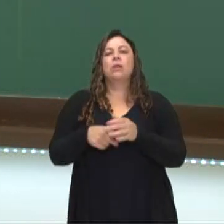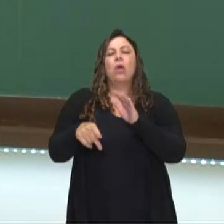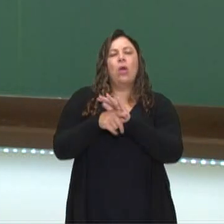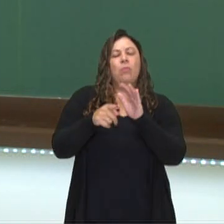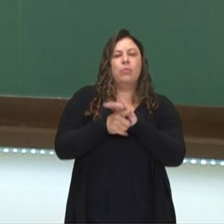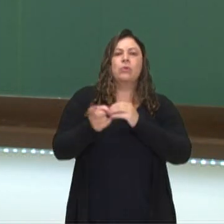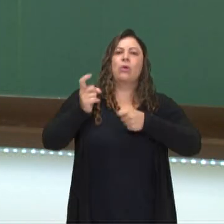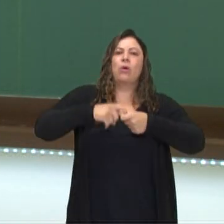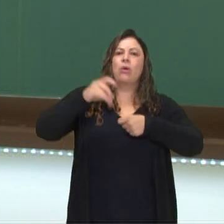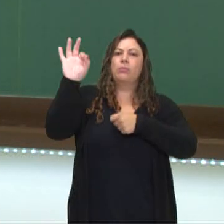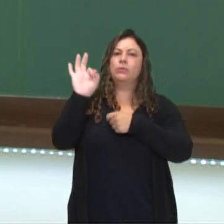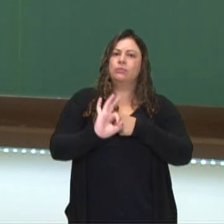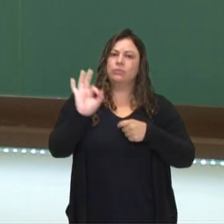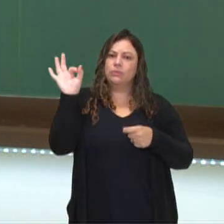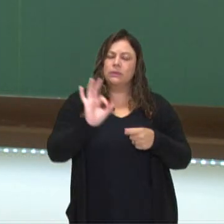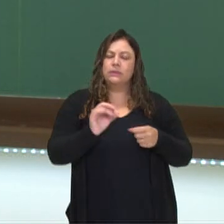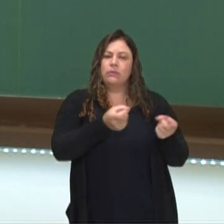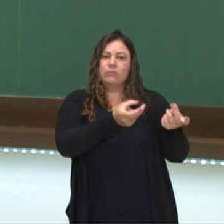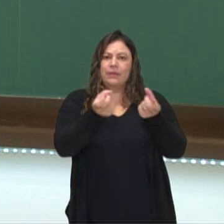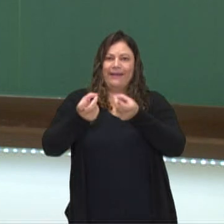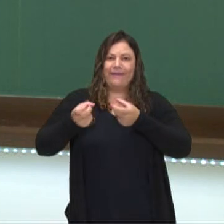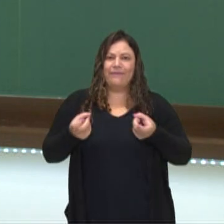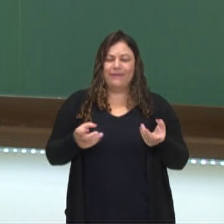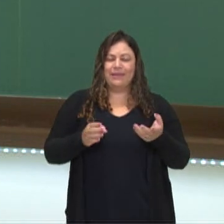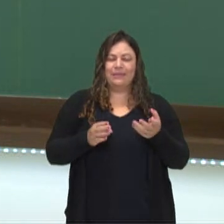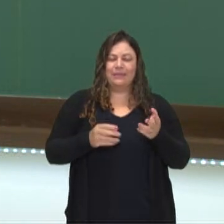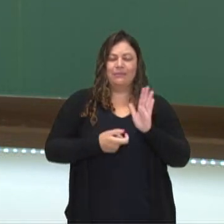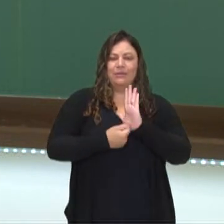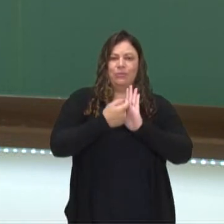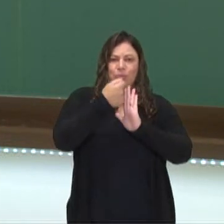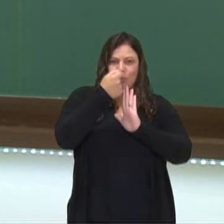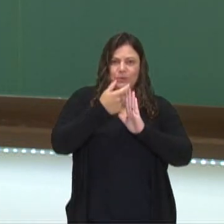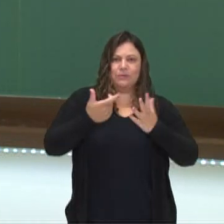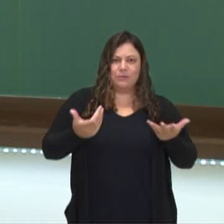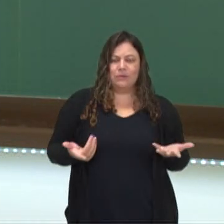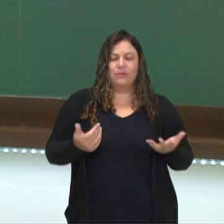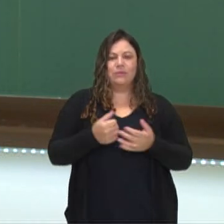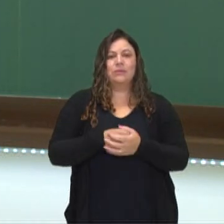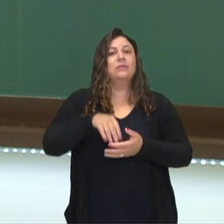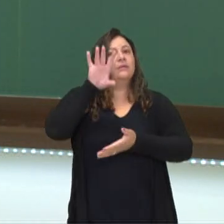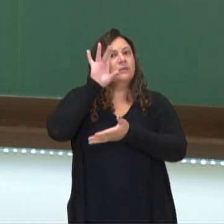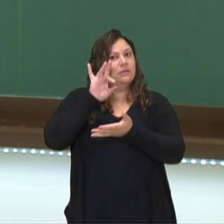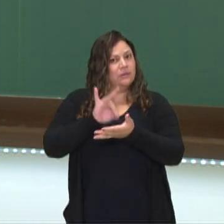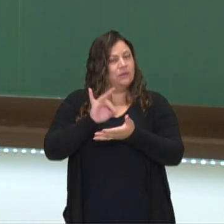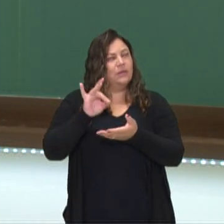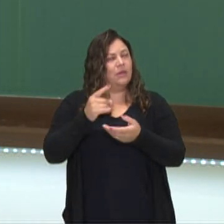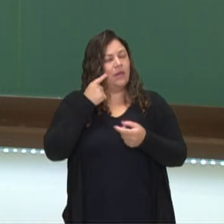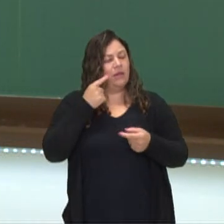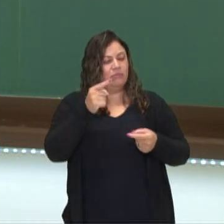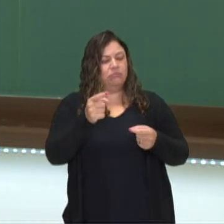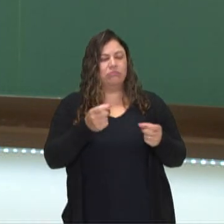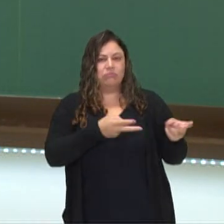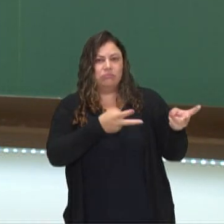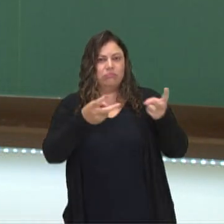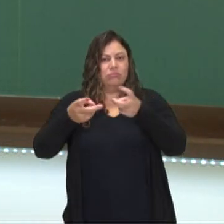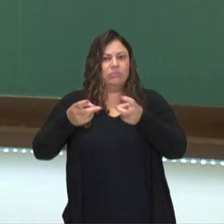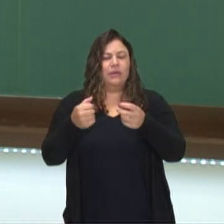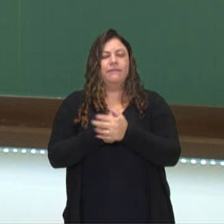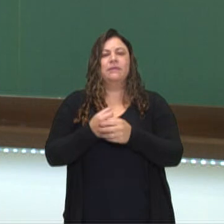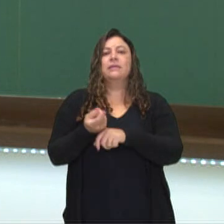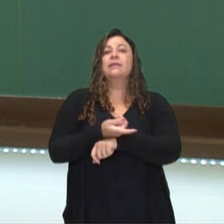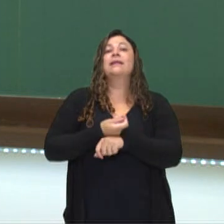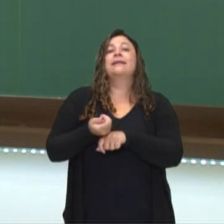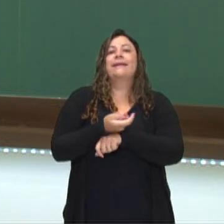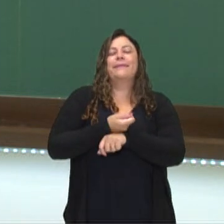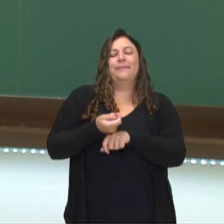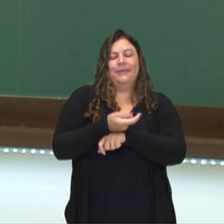patrimônio, do seu capital, à venda na Bolsa de Valores. E ela realiza essas operações a fim de